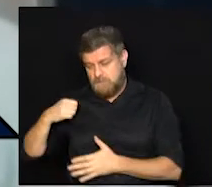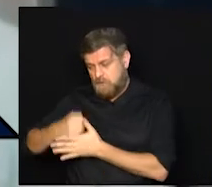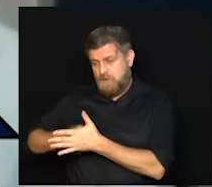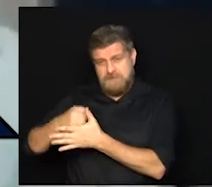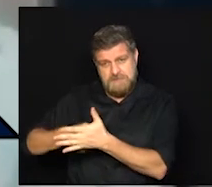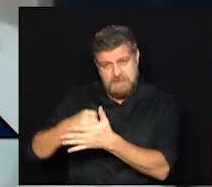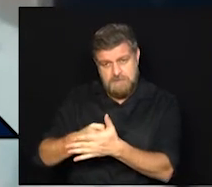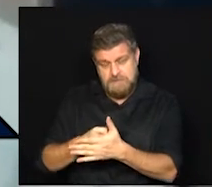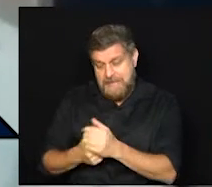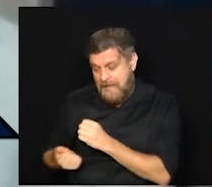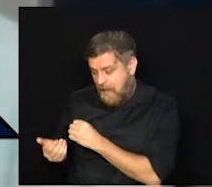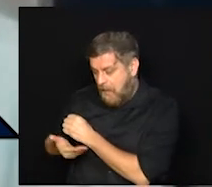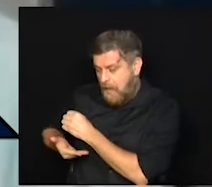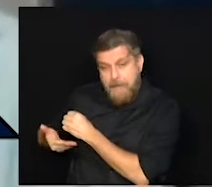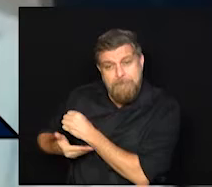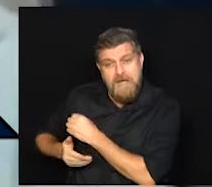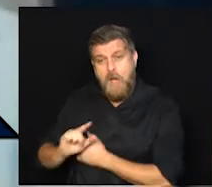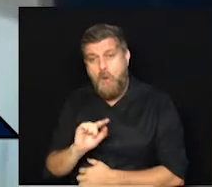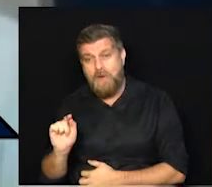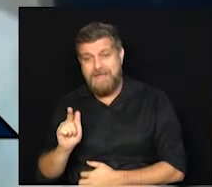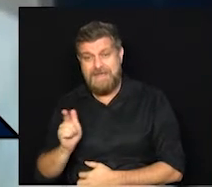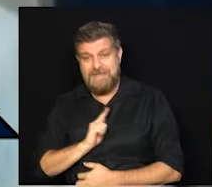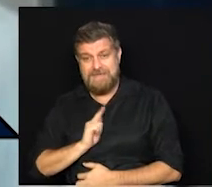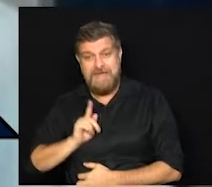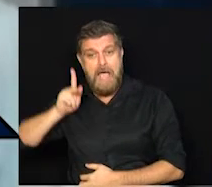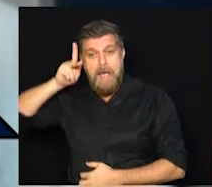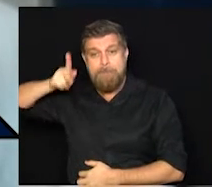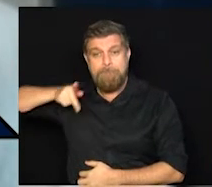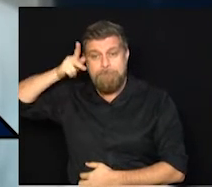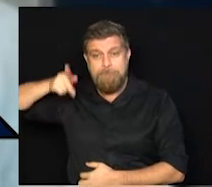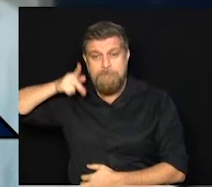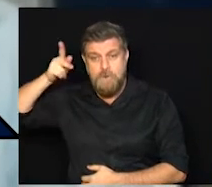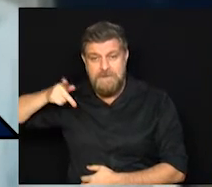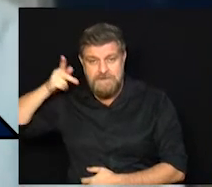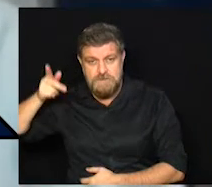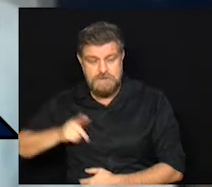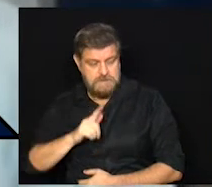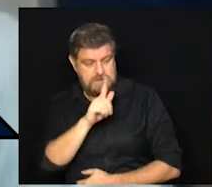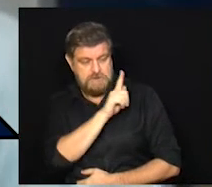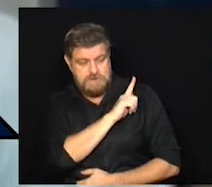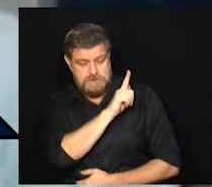por isso. Ter uma gestão política